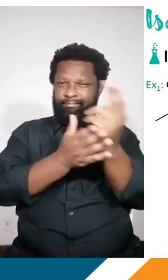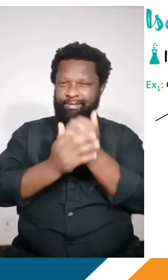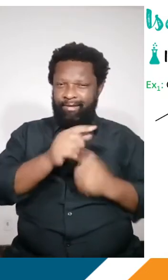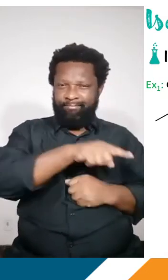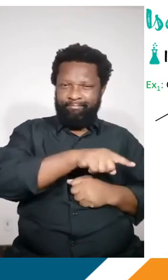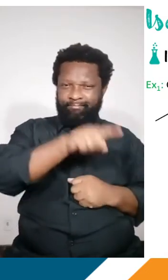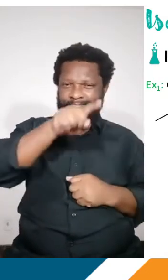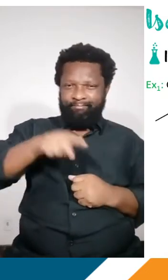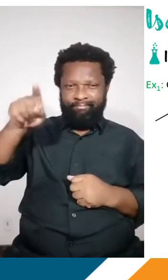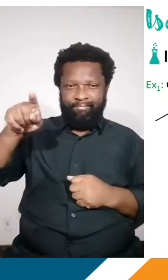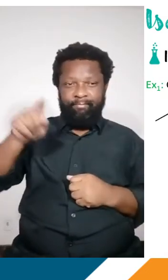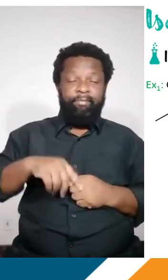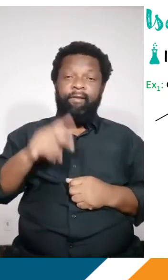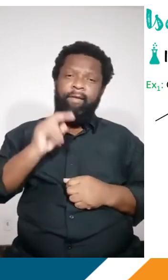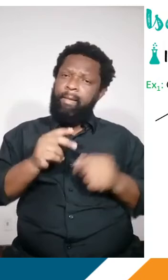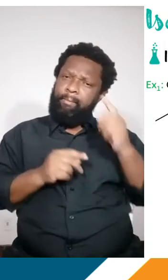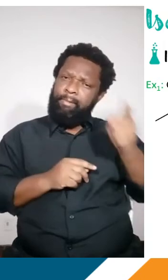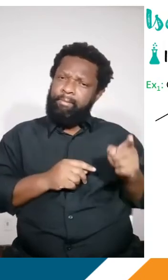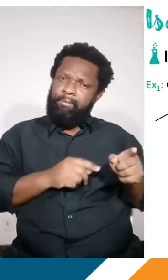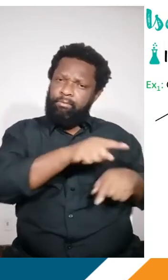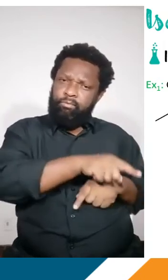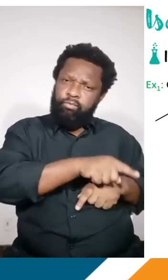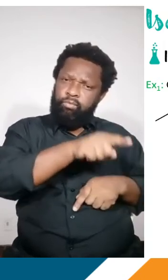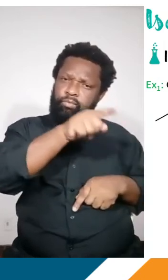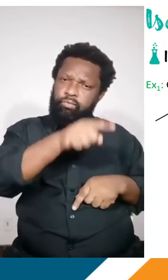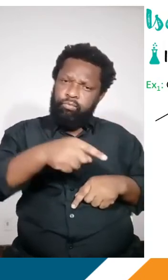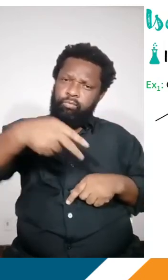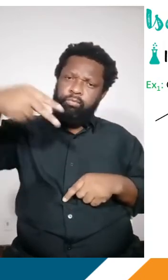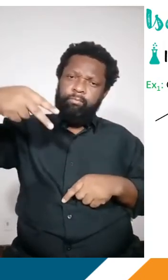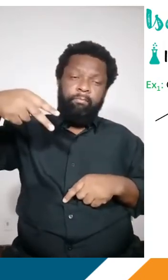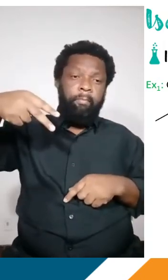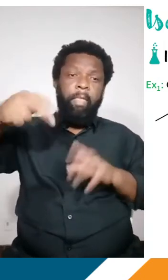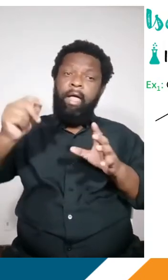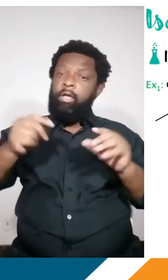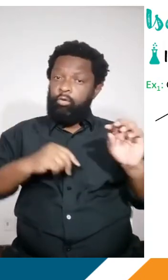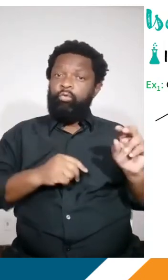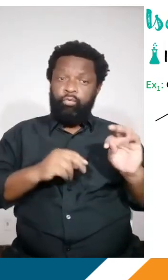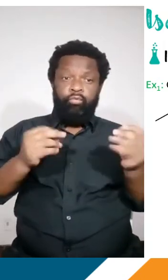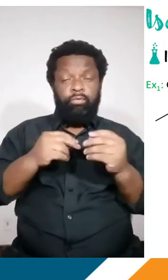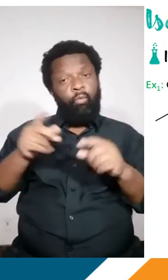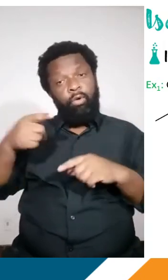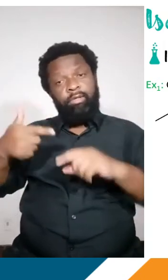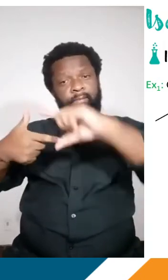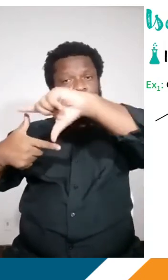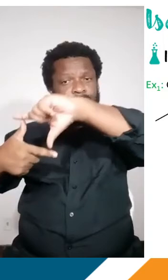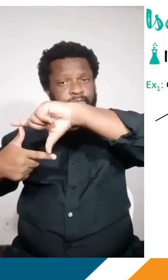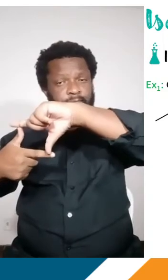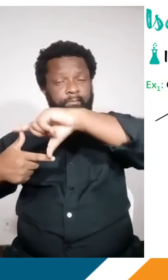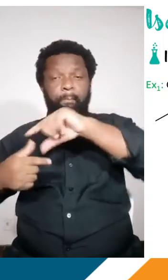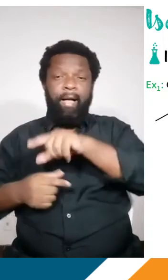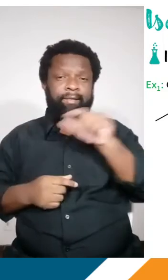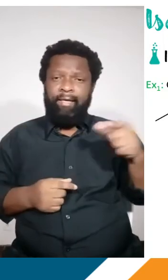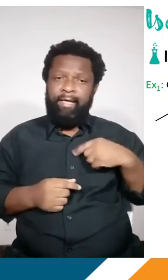aqui e essa segunda. Repara que ambas pertencem à mesma função. São hidrocarbonetos, só tem carbono e